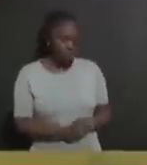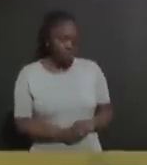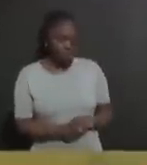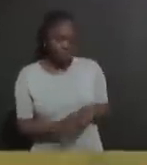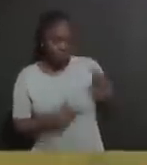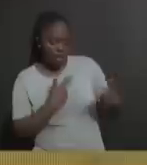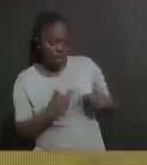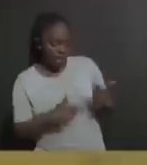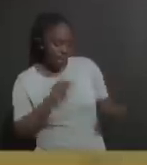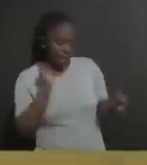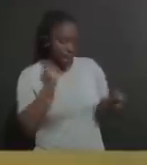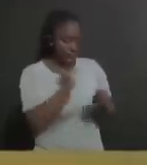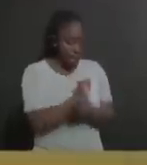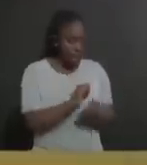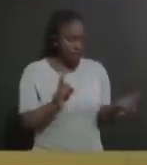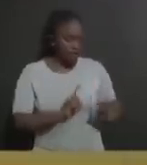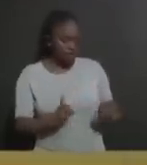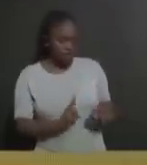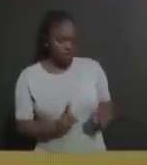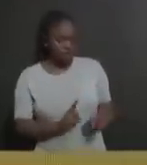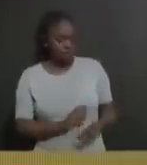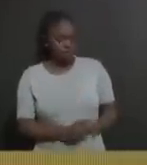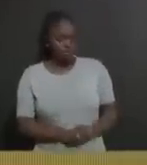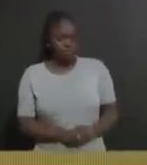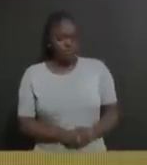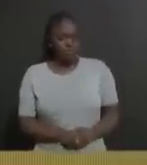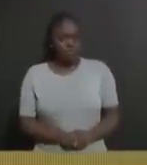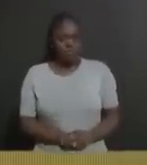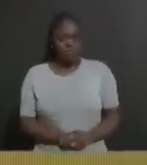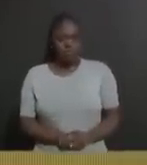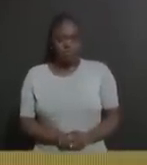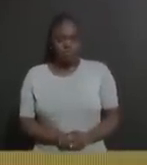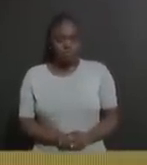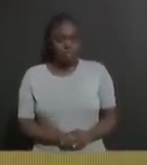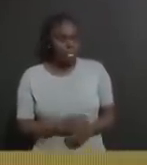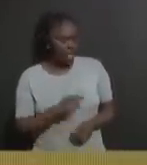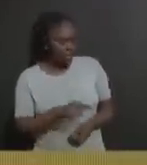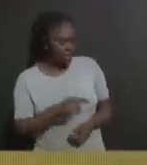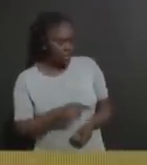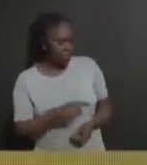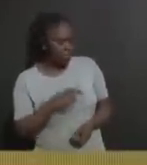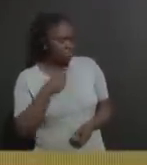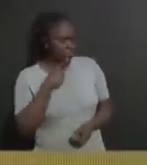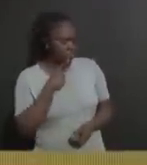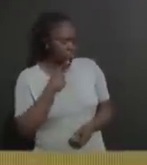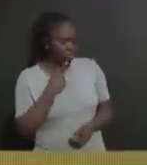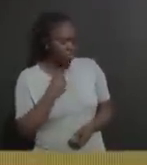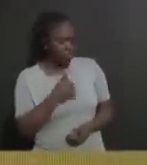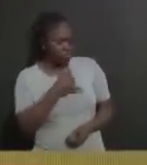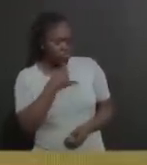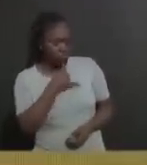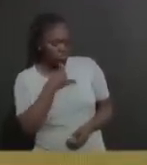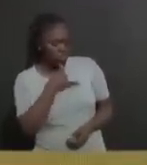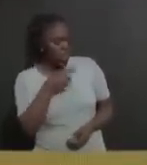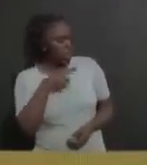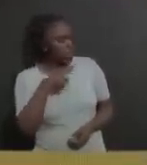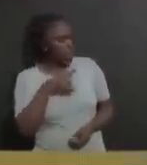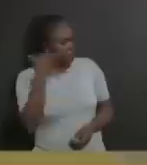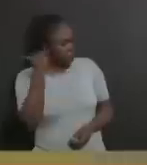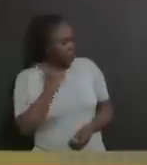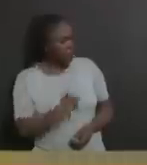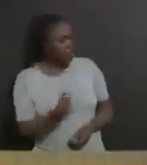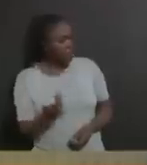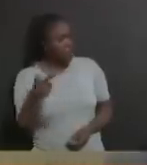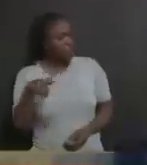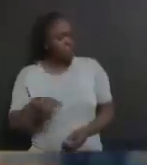para porque você está de coisinha, não. Ah, você está de beicinho? Eu tenho profeta aí, meu filho.